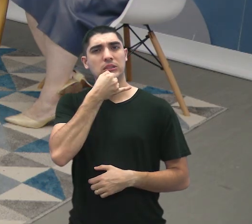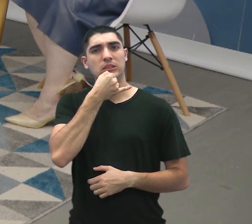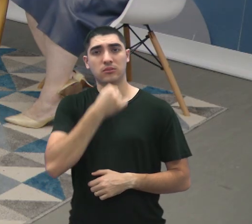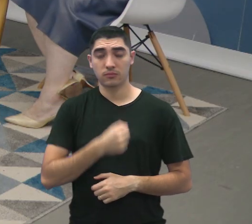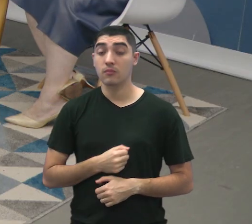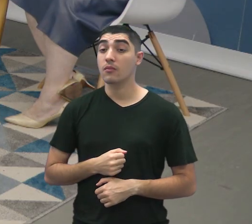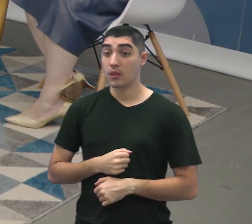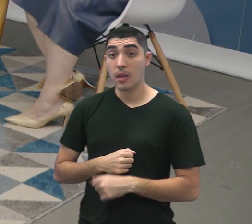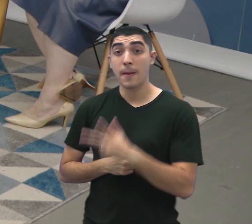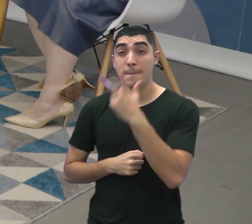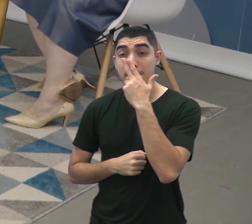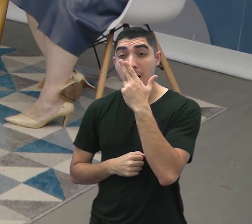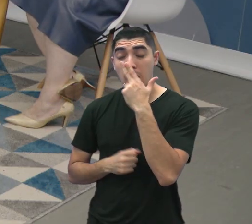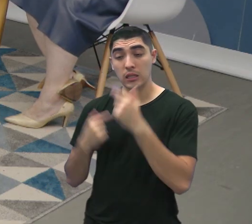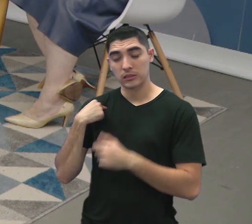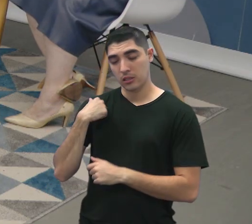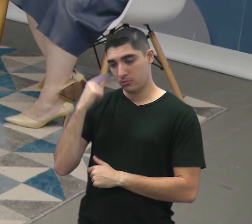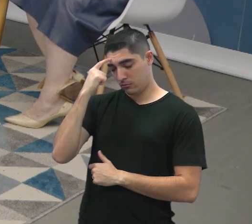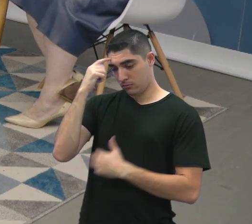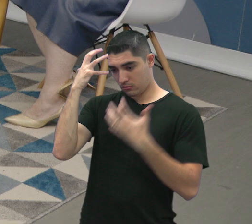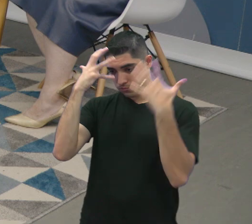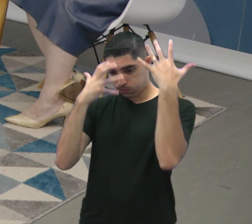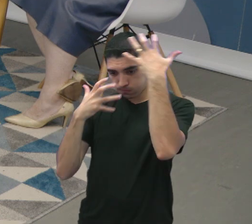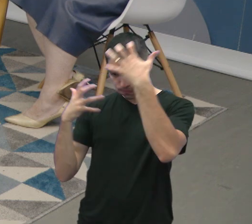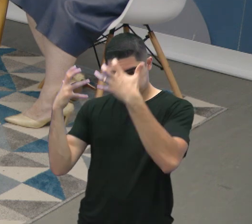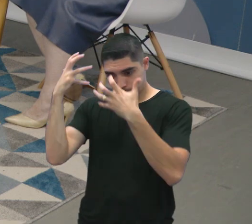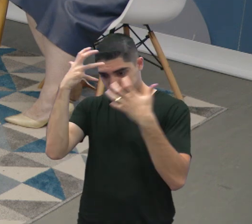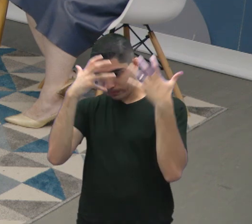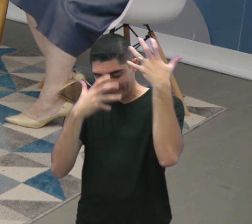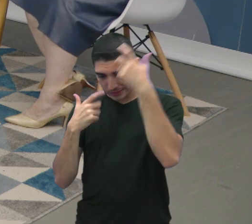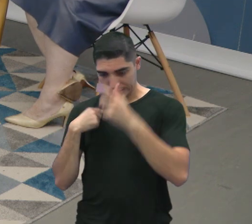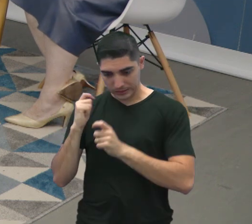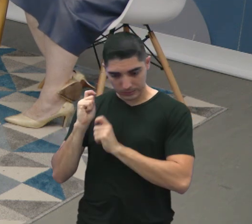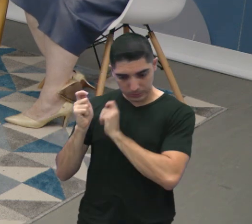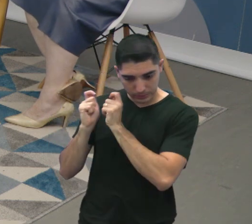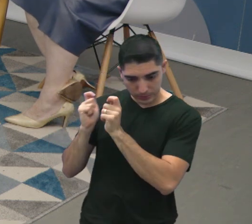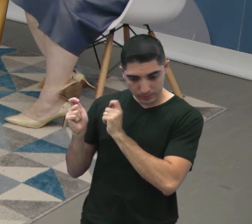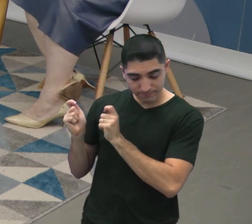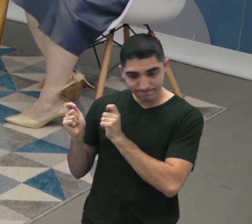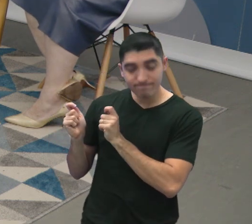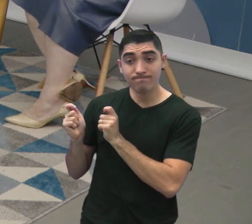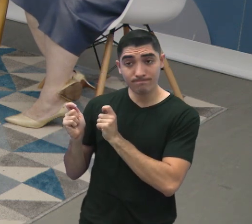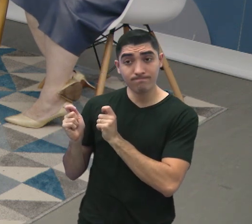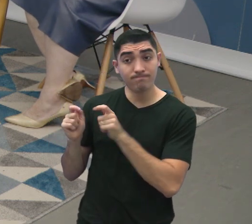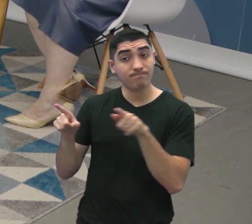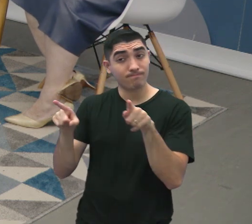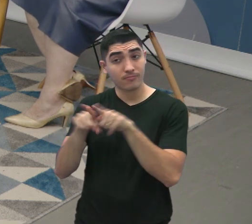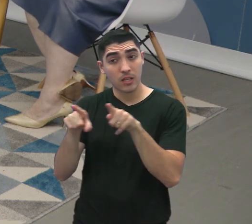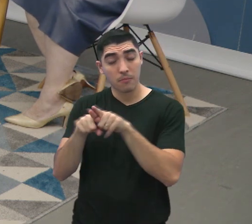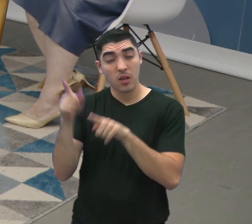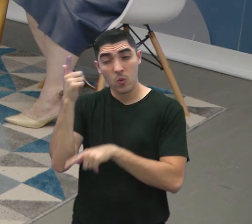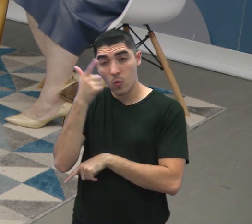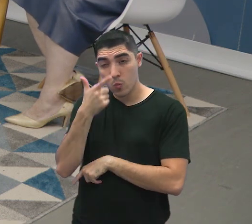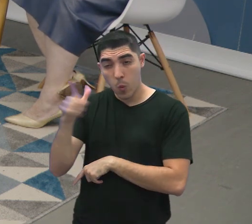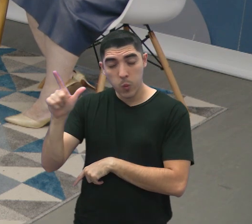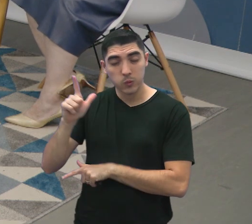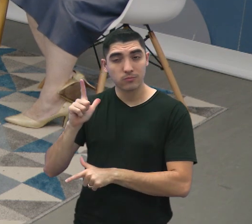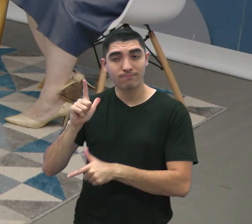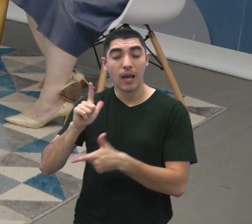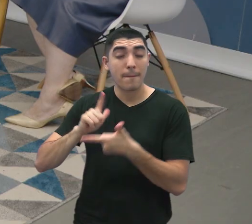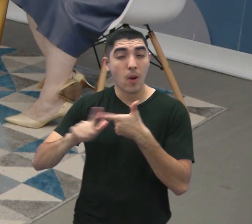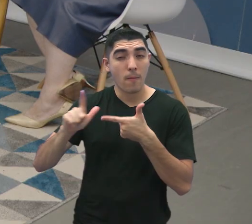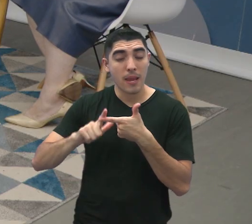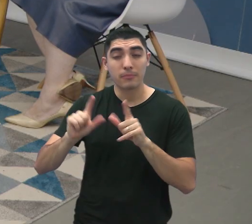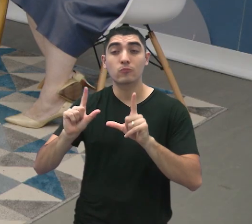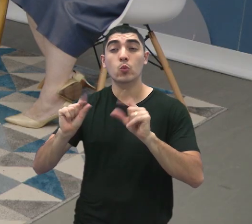que é ocupado ali nos pensamentos. Sim, né? E assim, outro ponto que a gente precisa também se conscientizar é que as